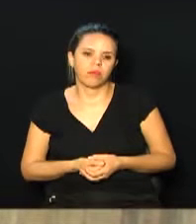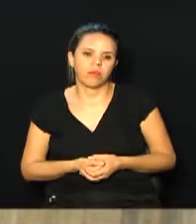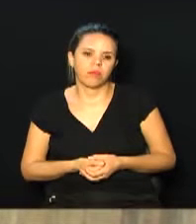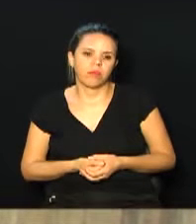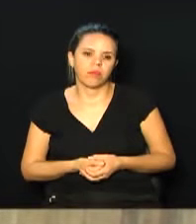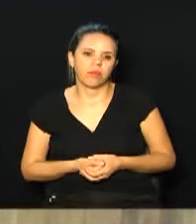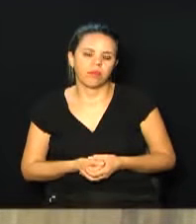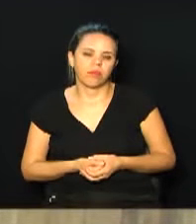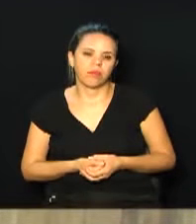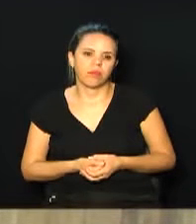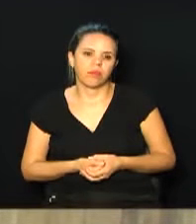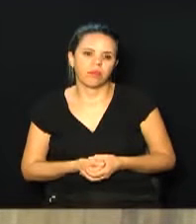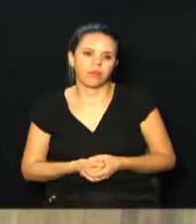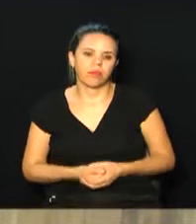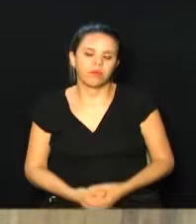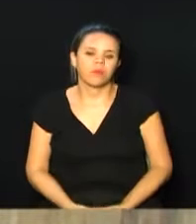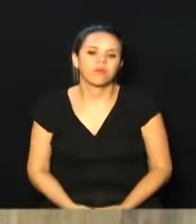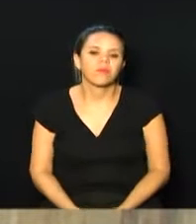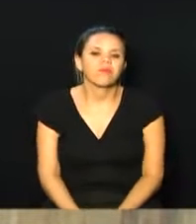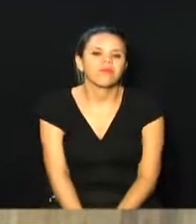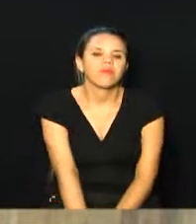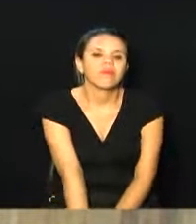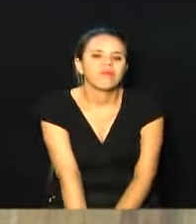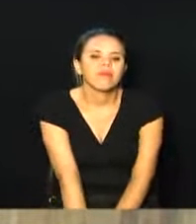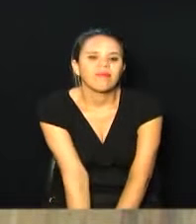Está sem som, Paula. Canais